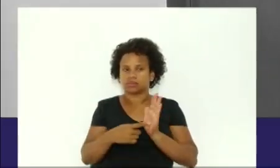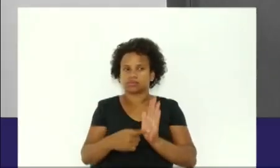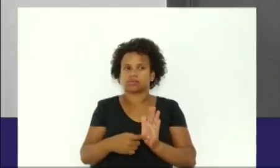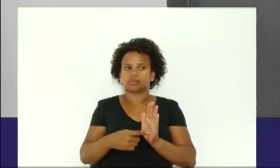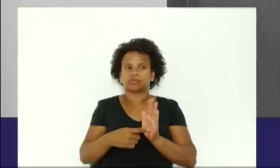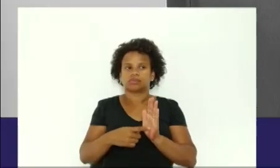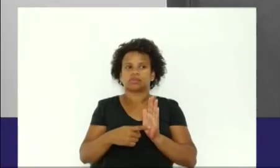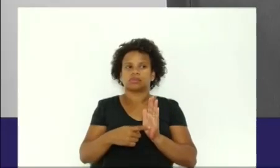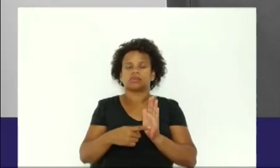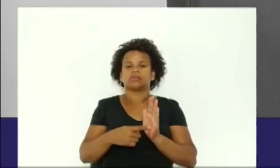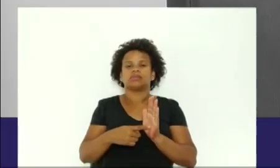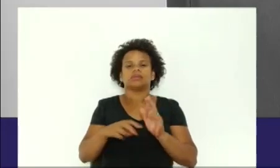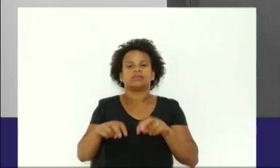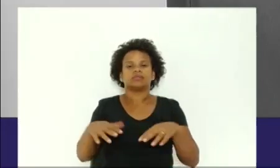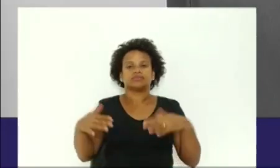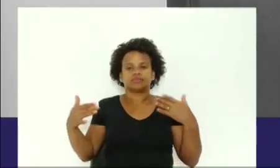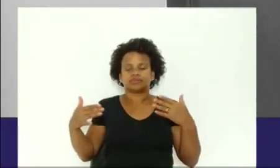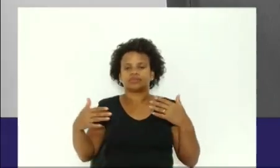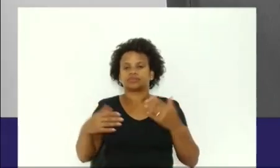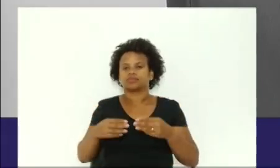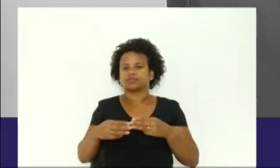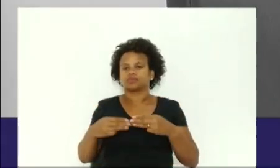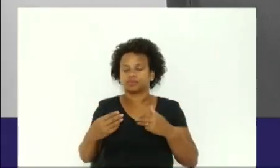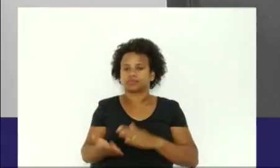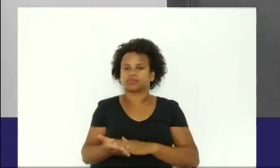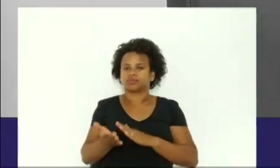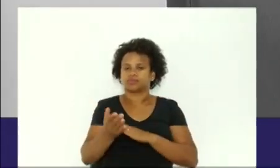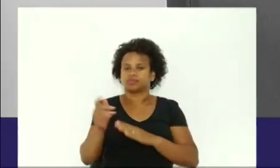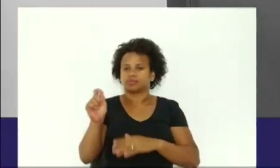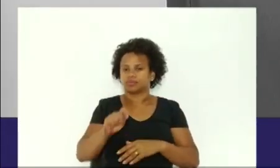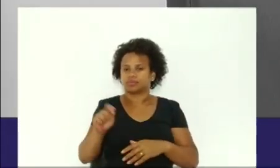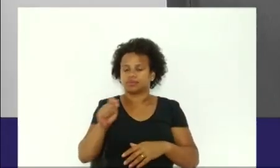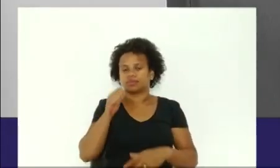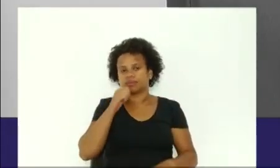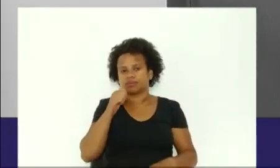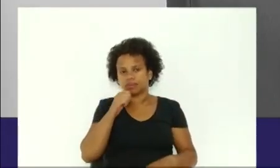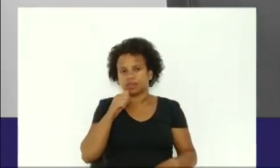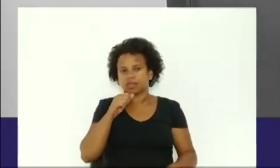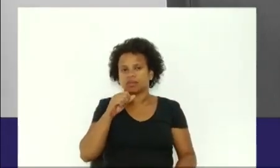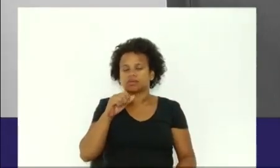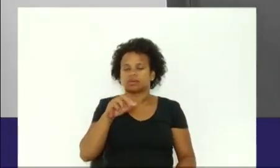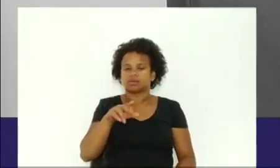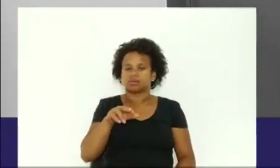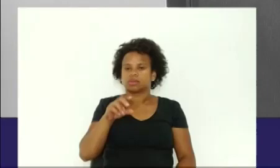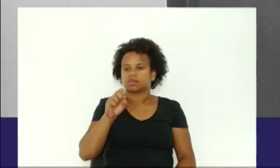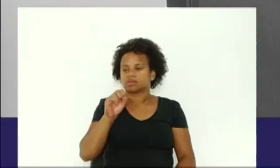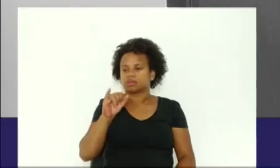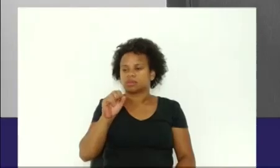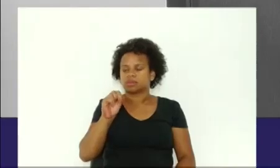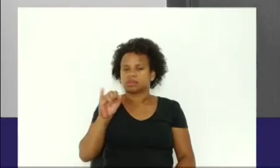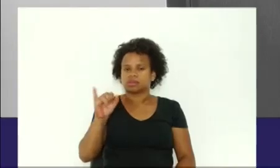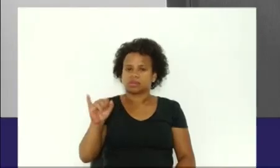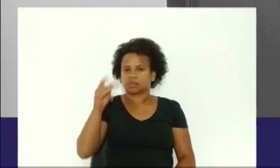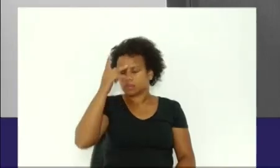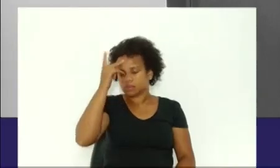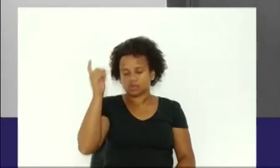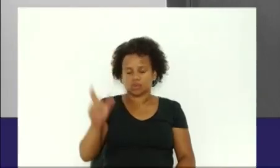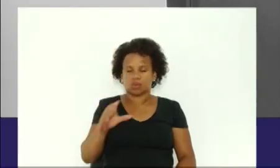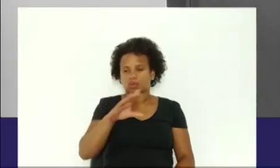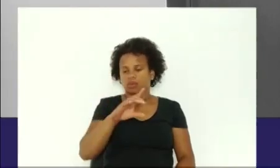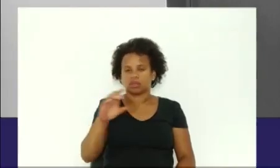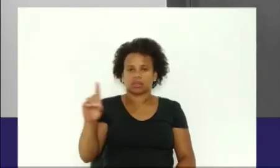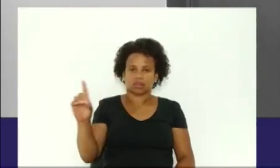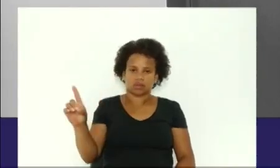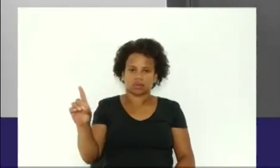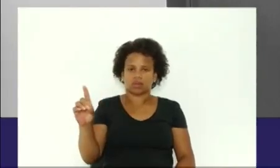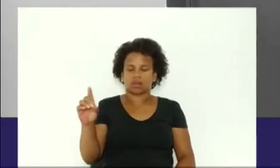moção de congratulações para a Associação de Mulheres Irmã Ceci, na pessoa da coordenadora Aparecida Bento de